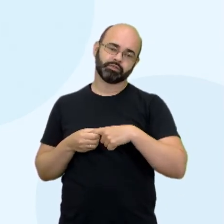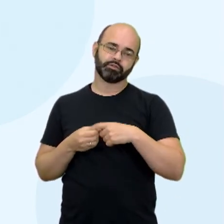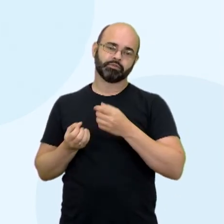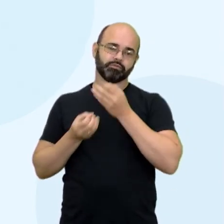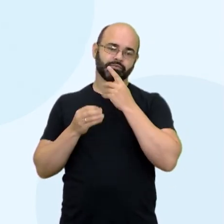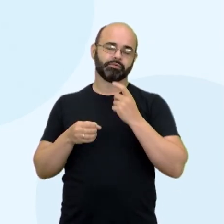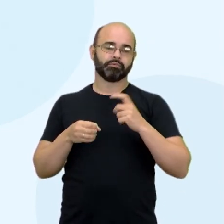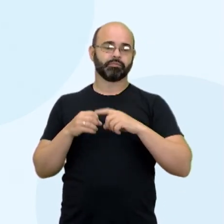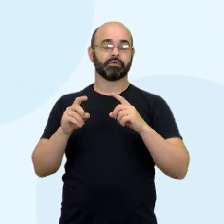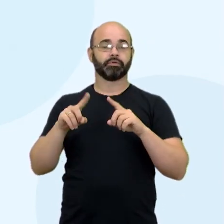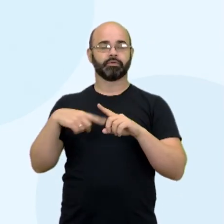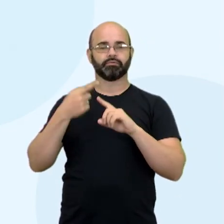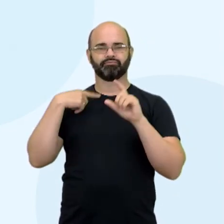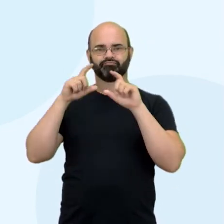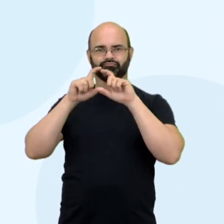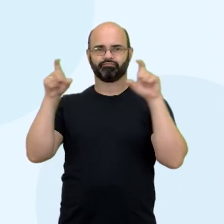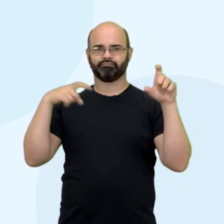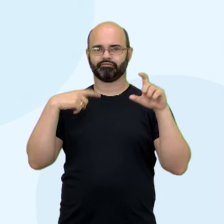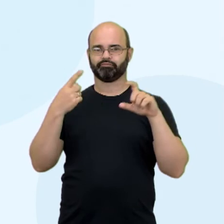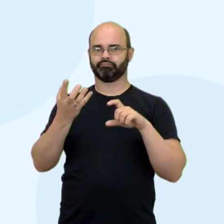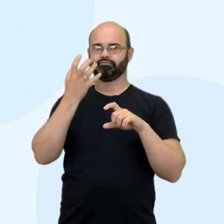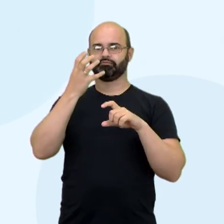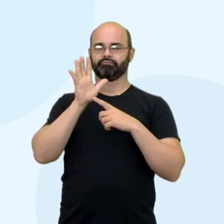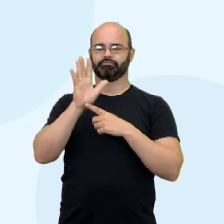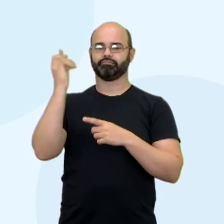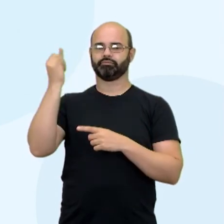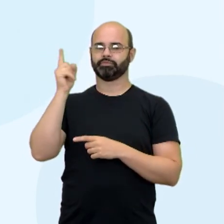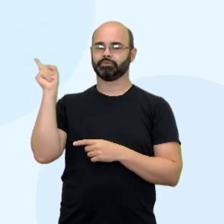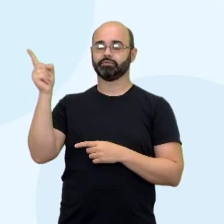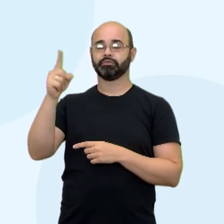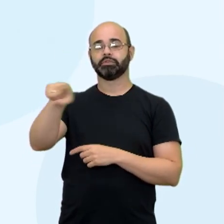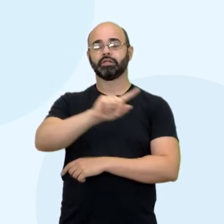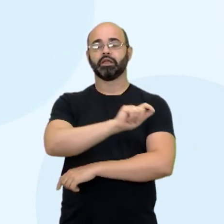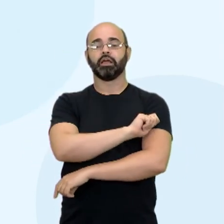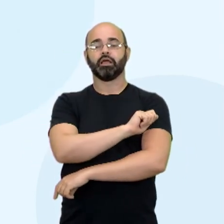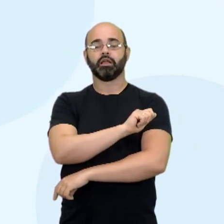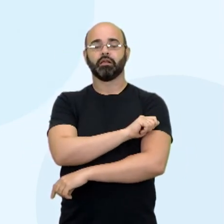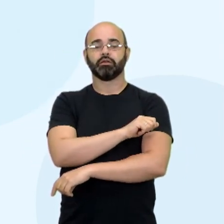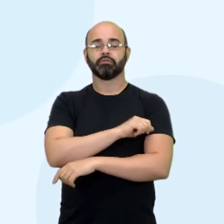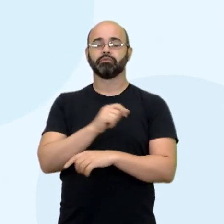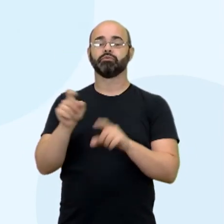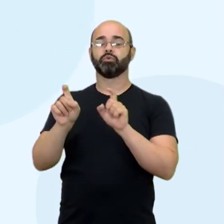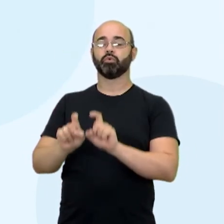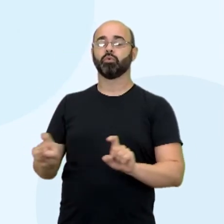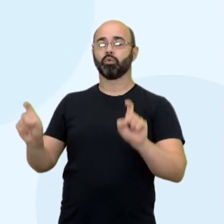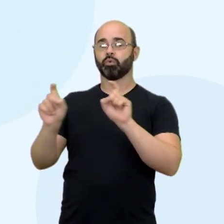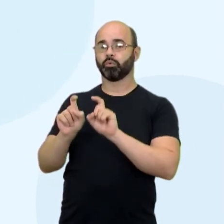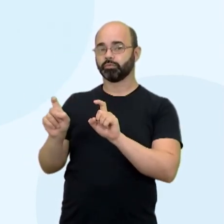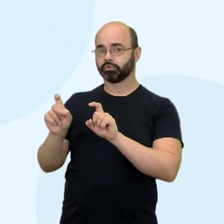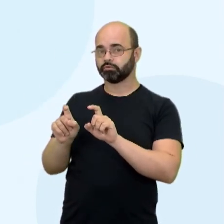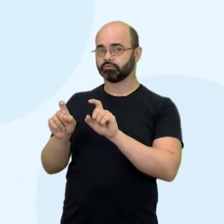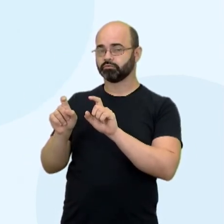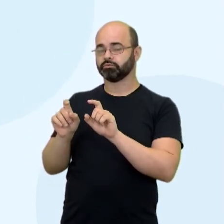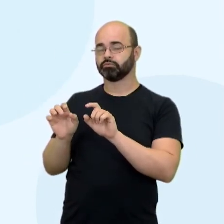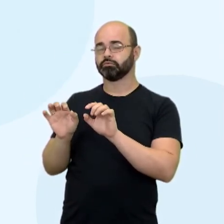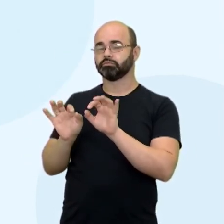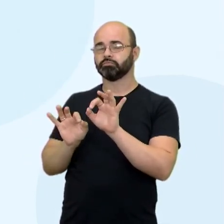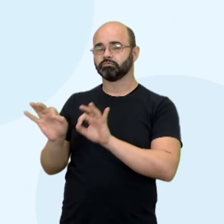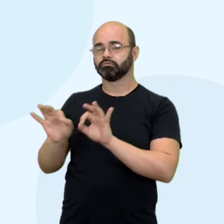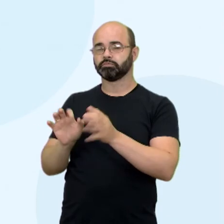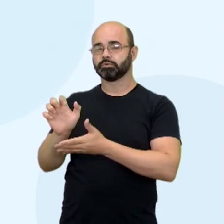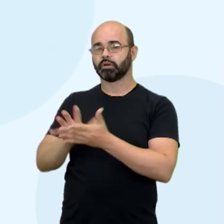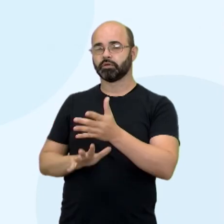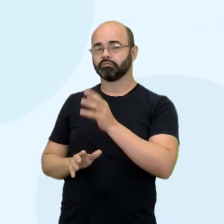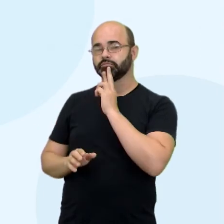coloquei uma observação que é importante, né? O ideal é que os estudantes tenham acesso a um computador para realizar a atividade,